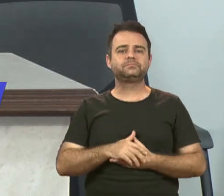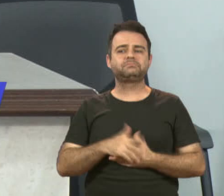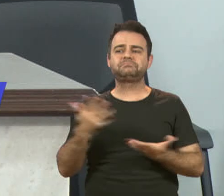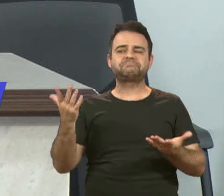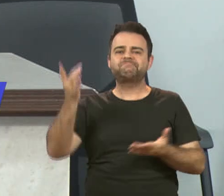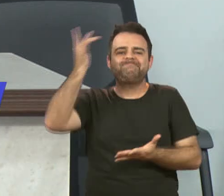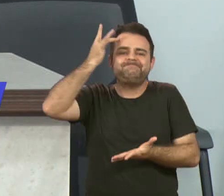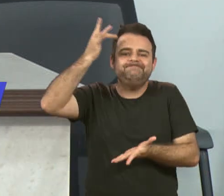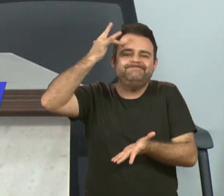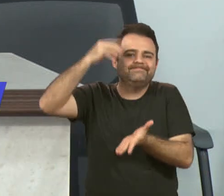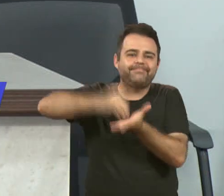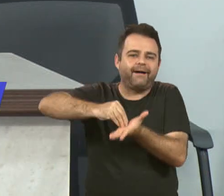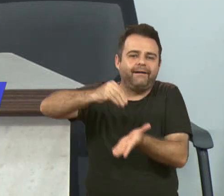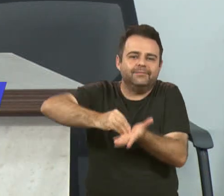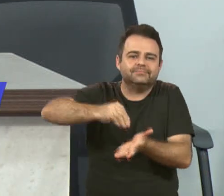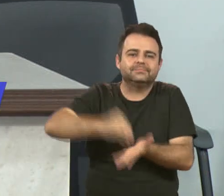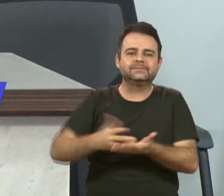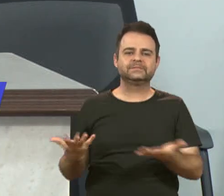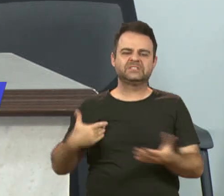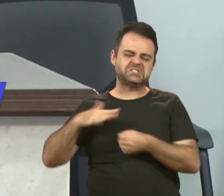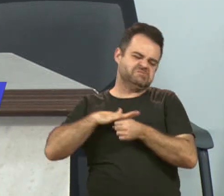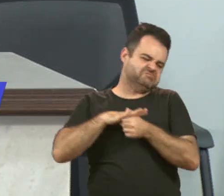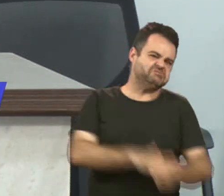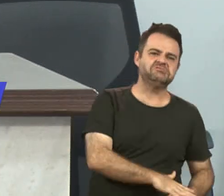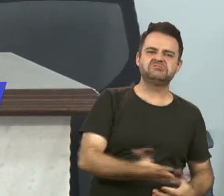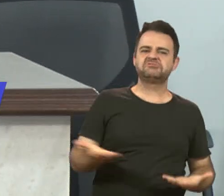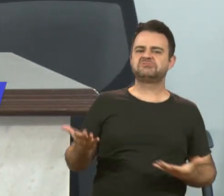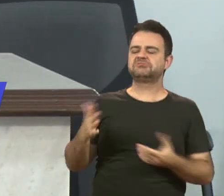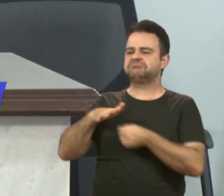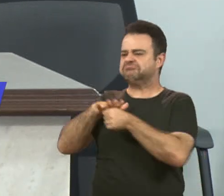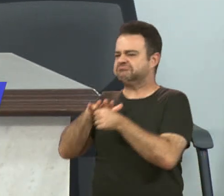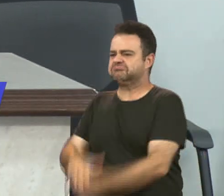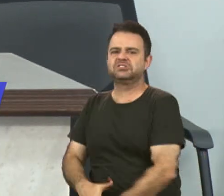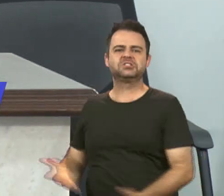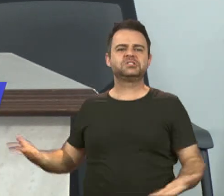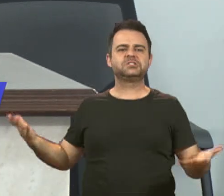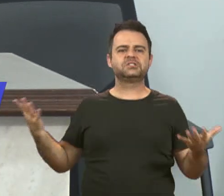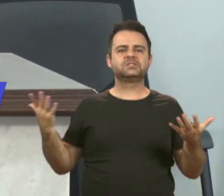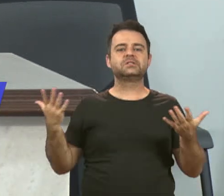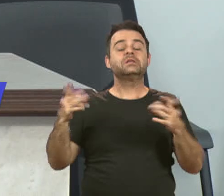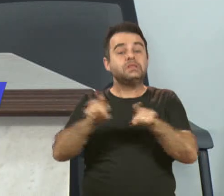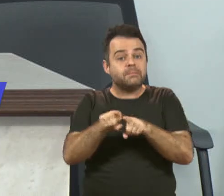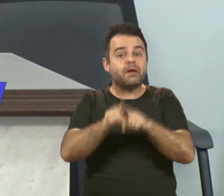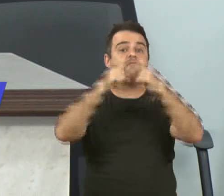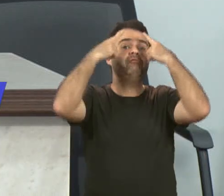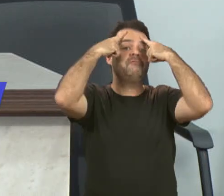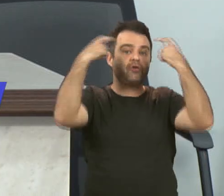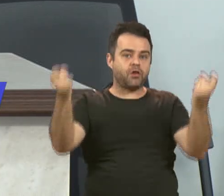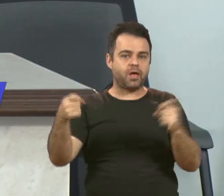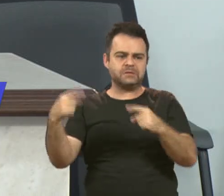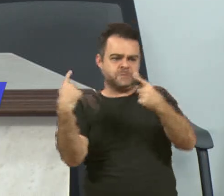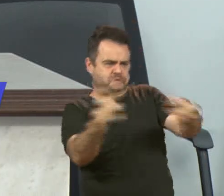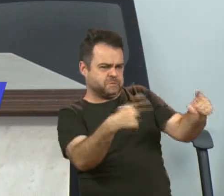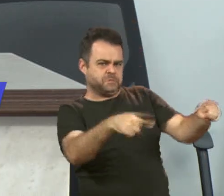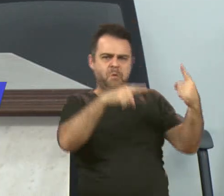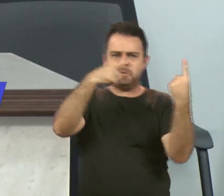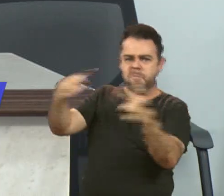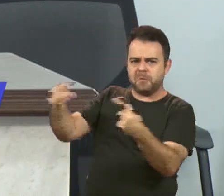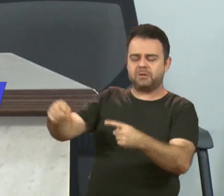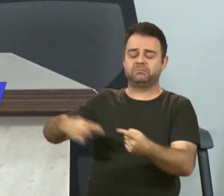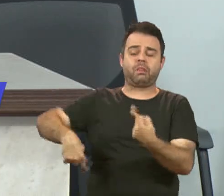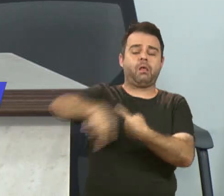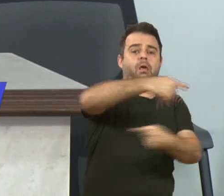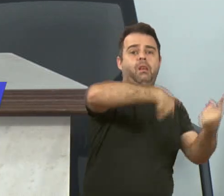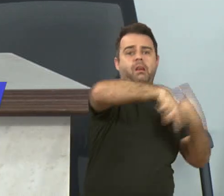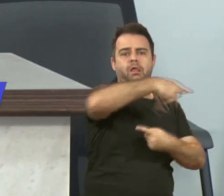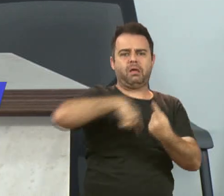insensatez, de tanta intolerância e de tanta violência de uns contra os outros. E de uns